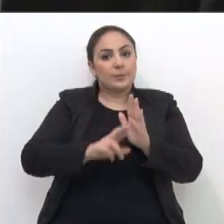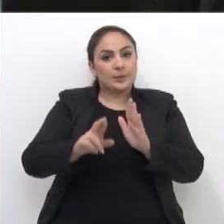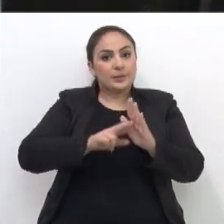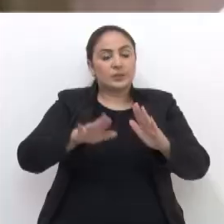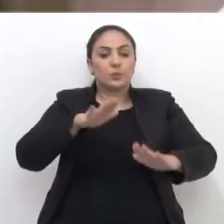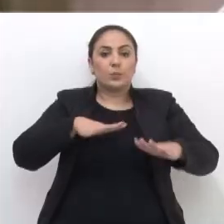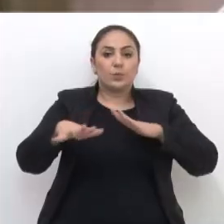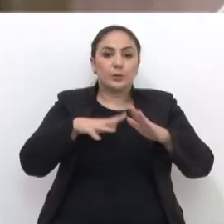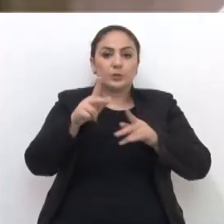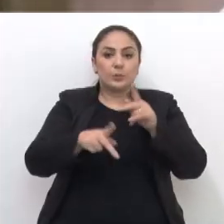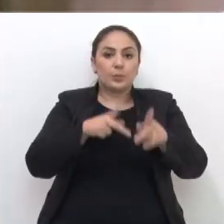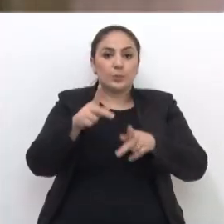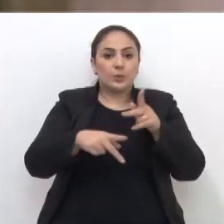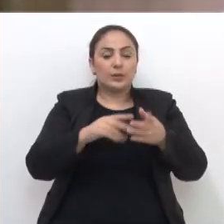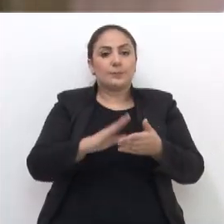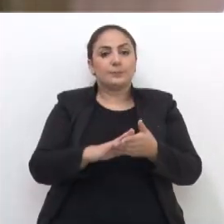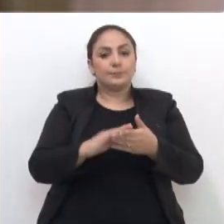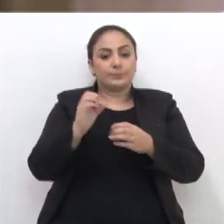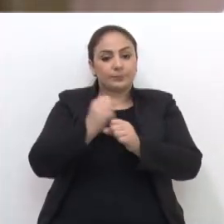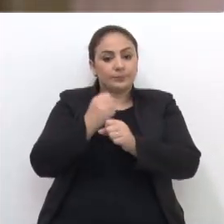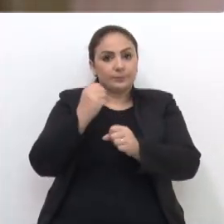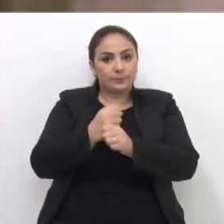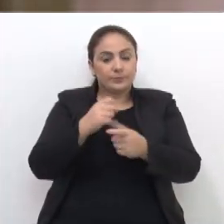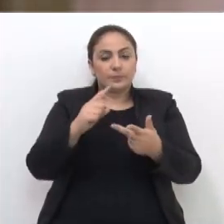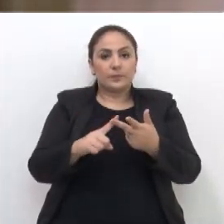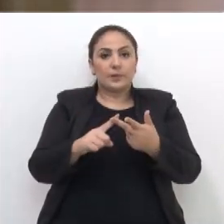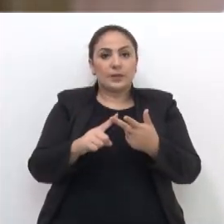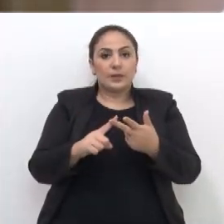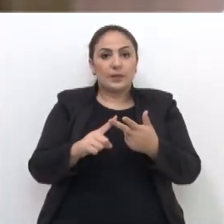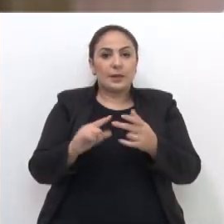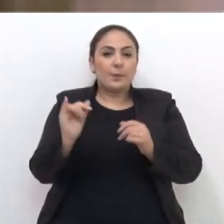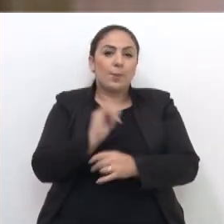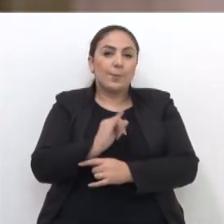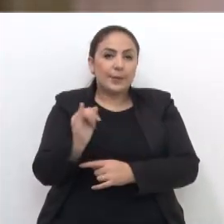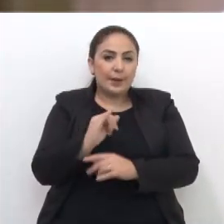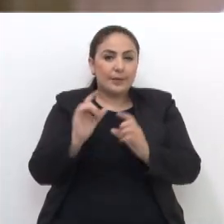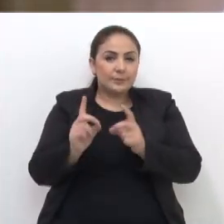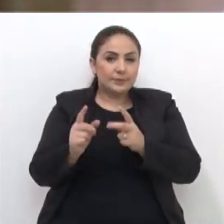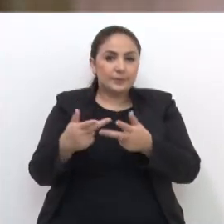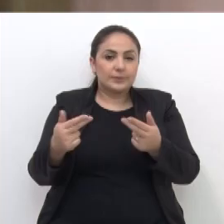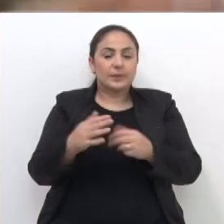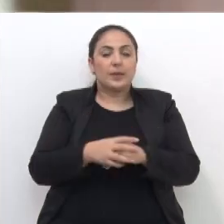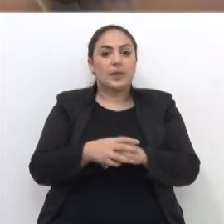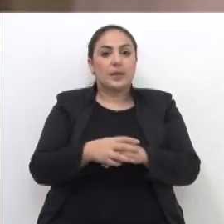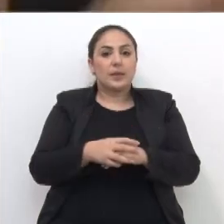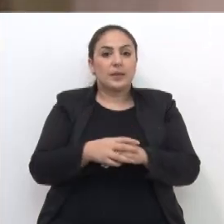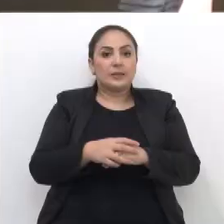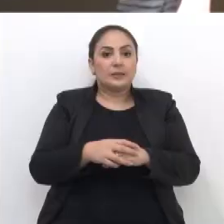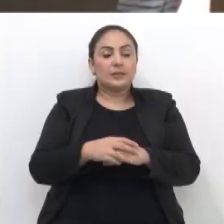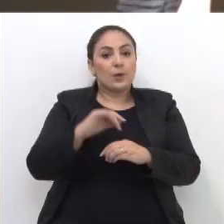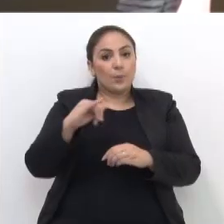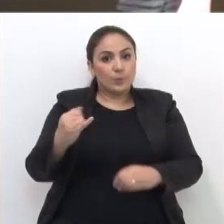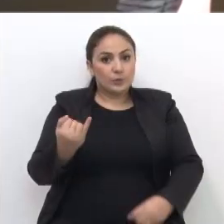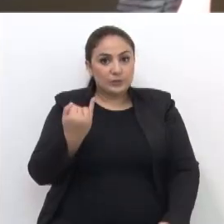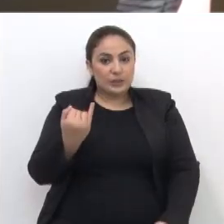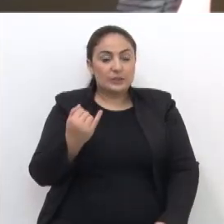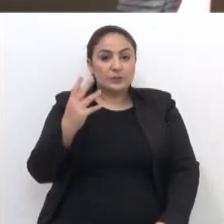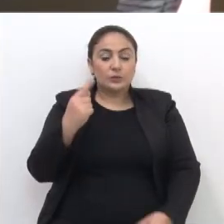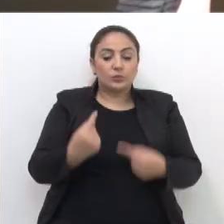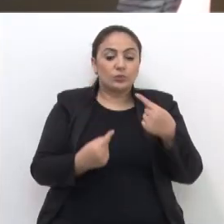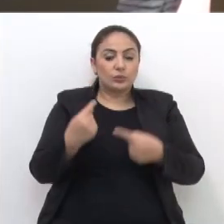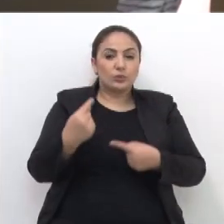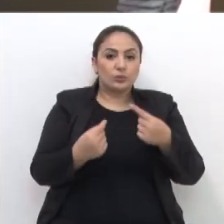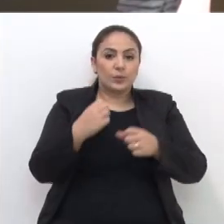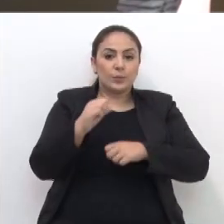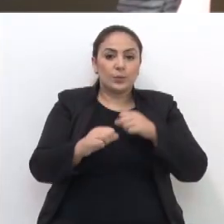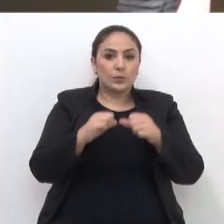artigos. A secretária de Planejamento, Ana Paula Vickert, explicou que as mudanças envolvem ampliações da zona